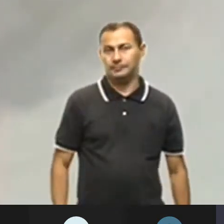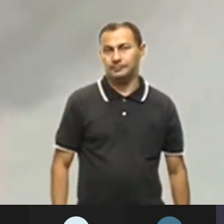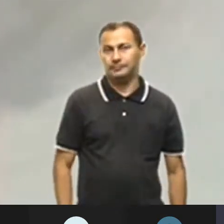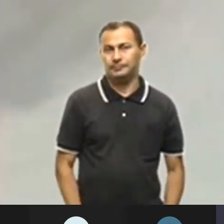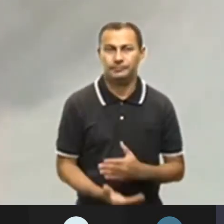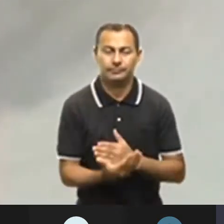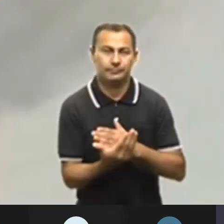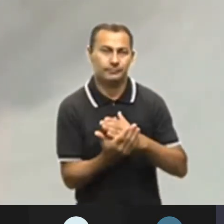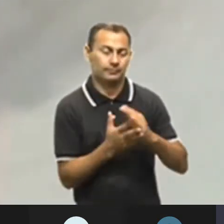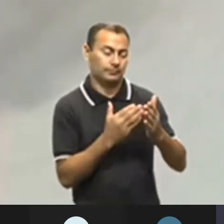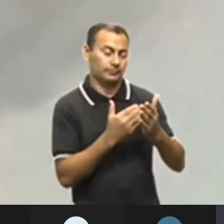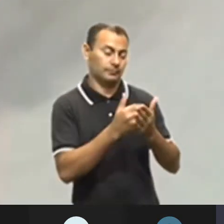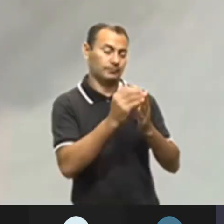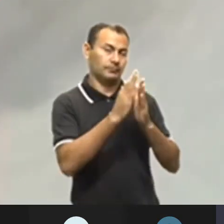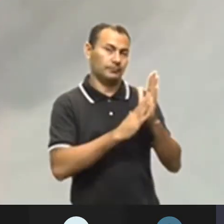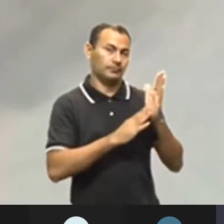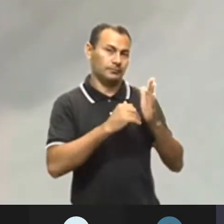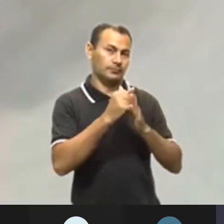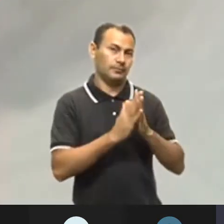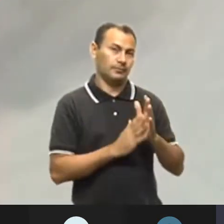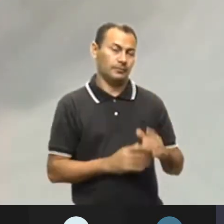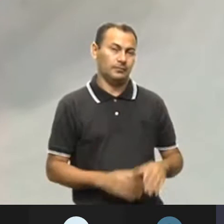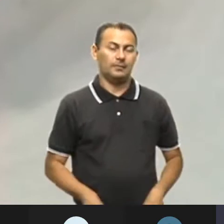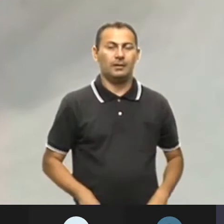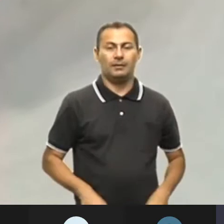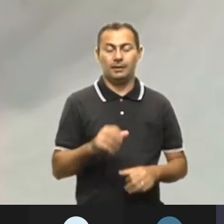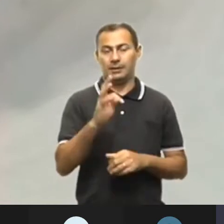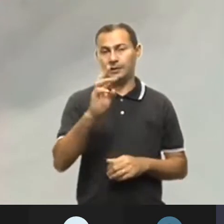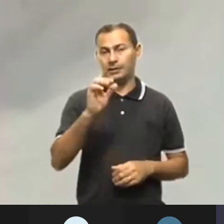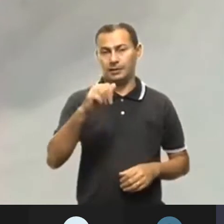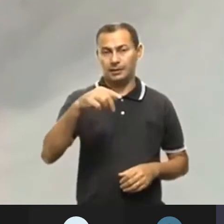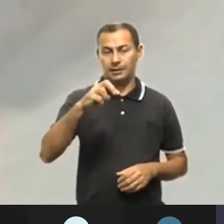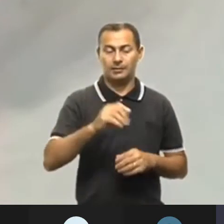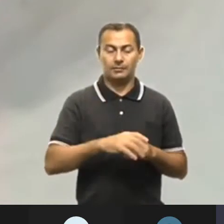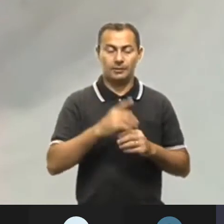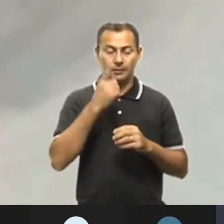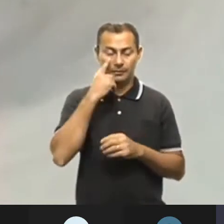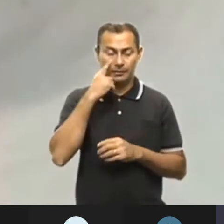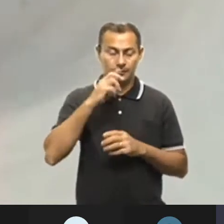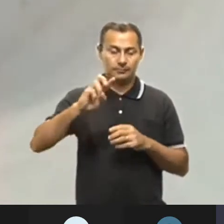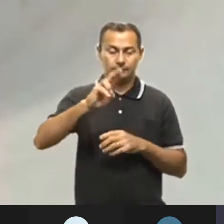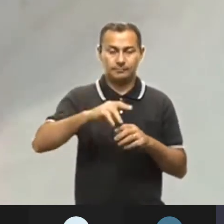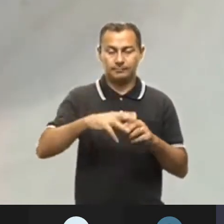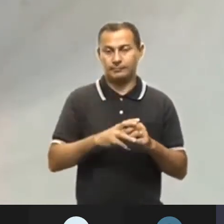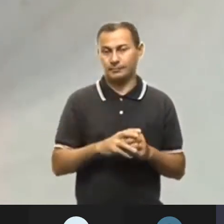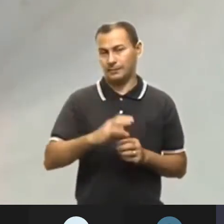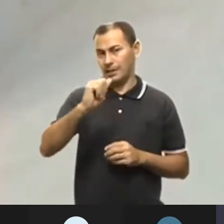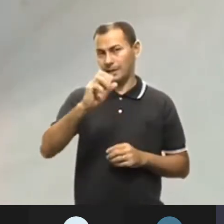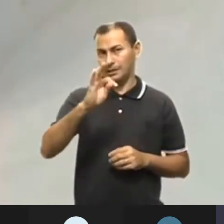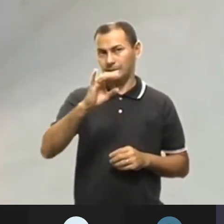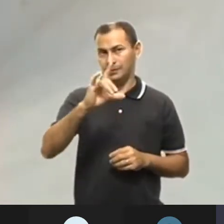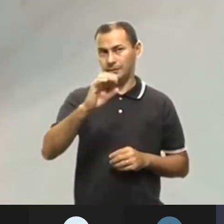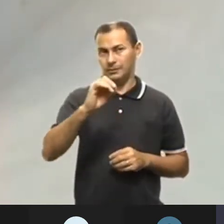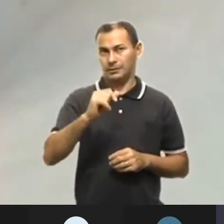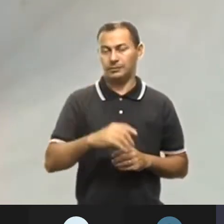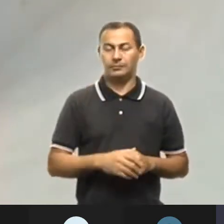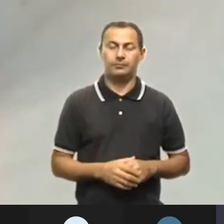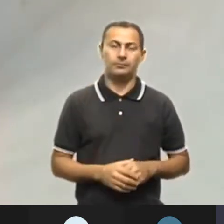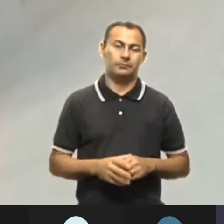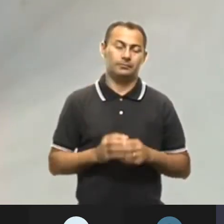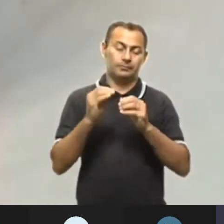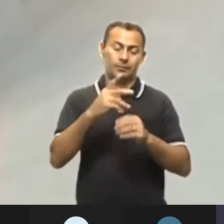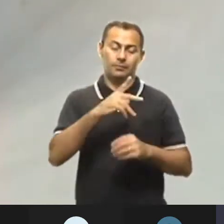tá? Então ele passa para faringe, depois vai ali, ó, para a traqueia, porque a gente já vê ali os anéis cartilaginosos e levado